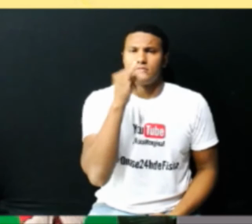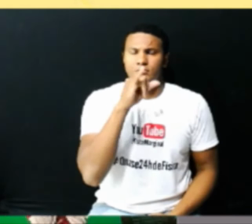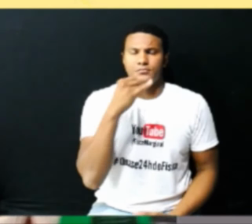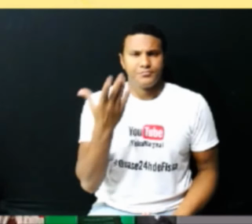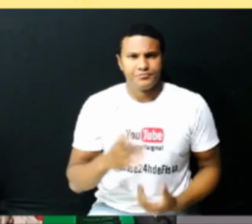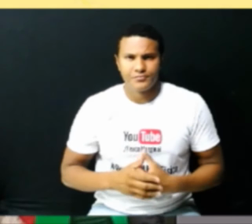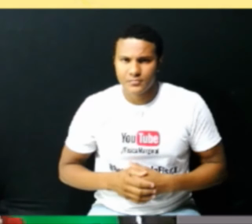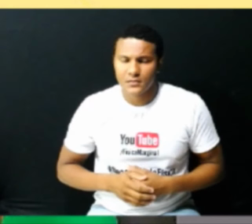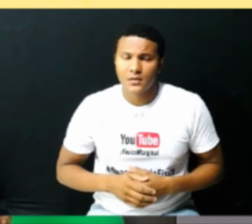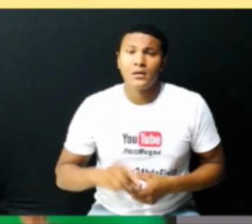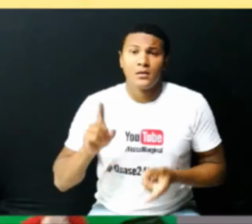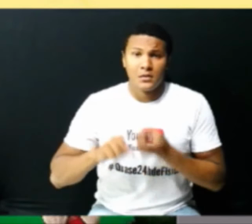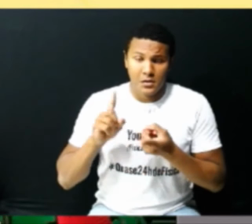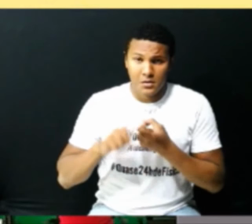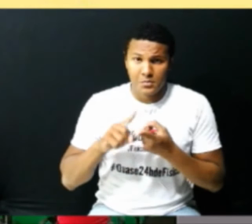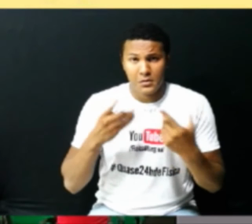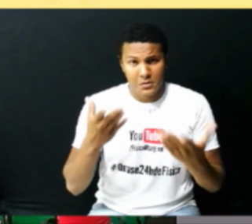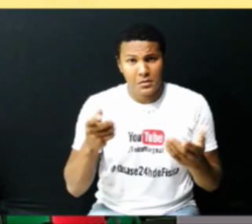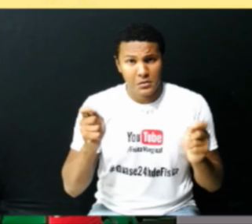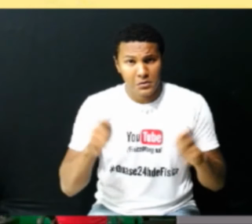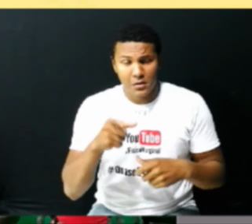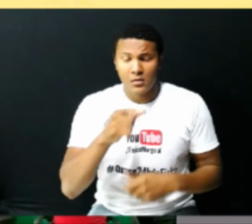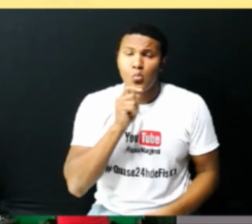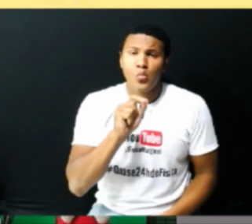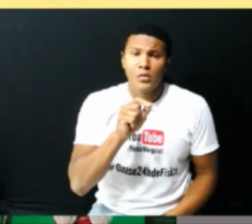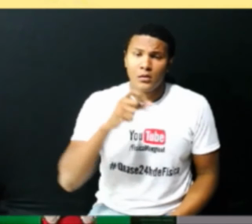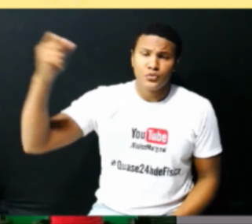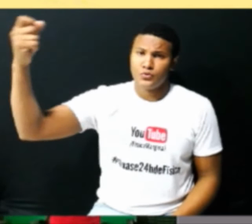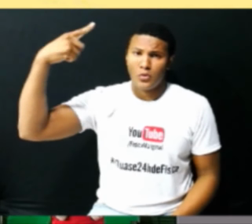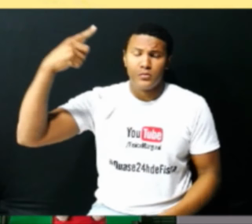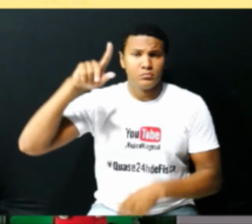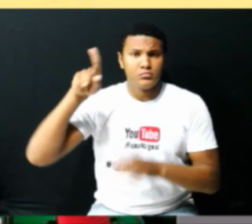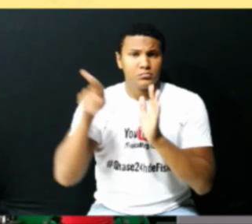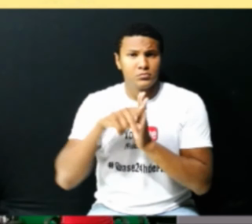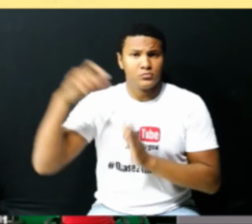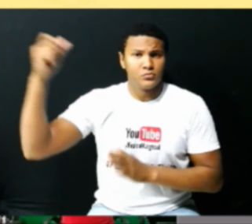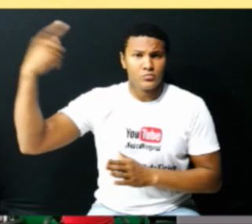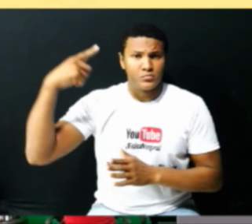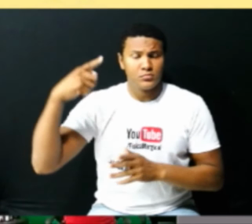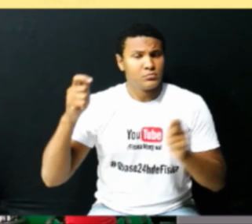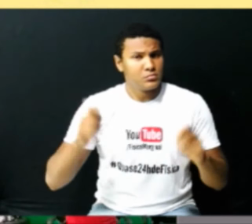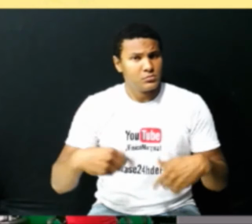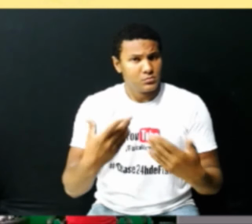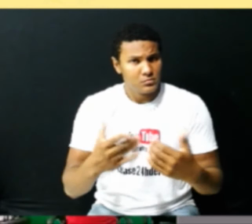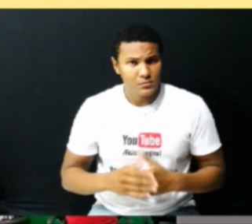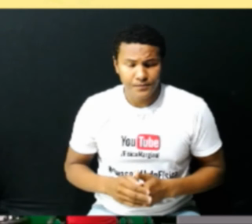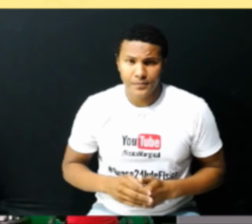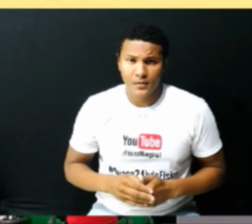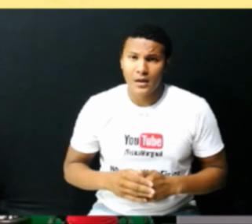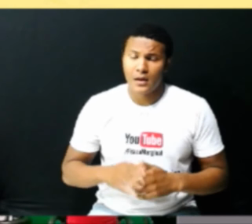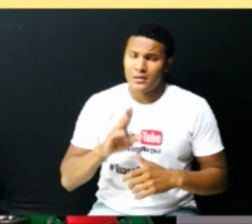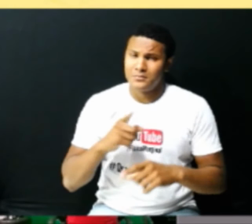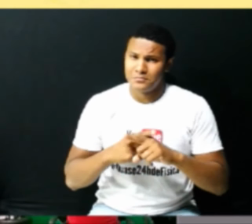usar energia solar. Só que a energia solar, para este sistema daqui, não